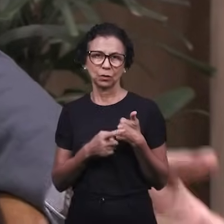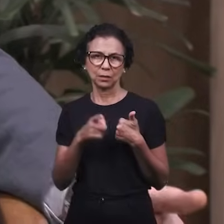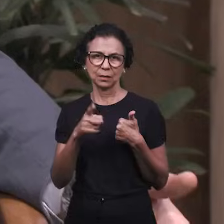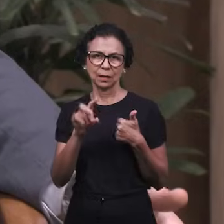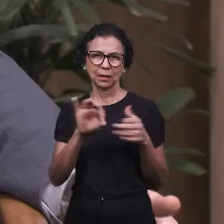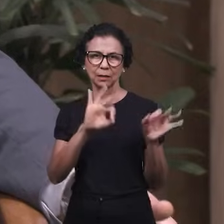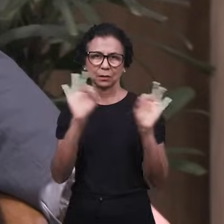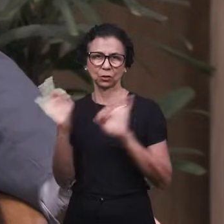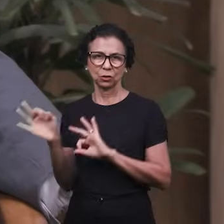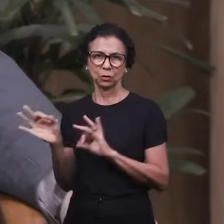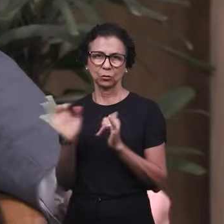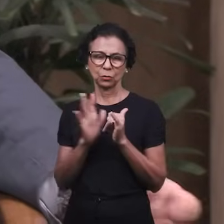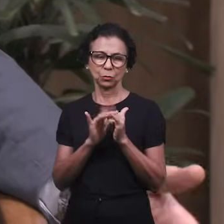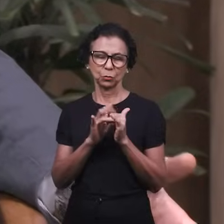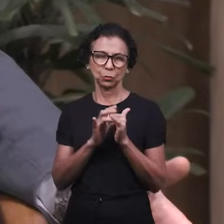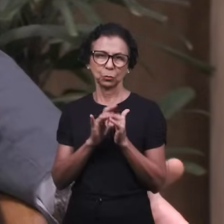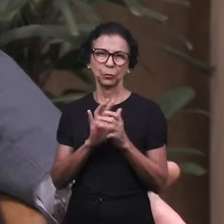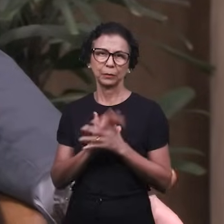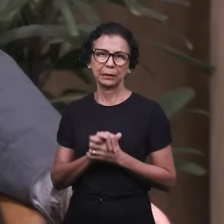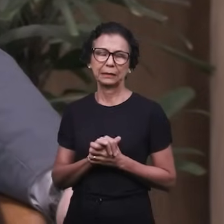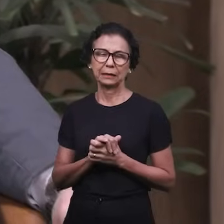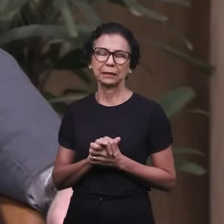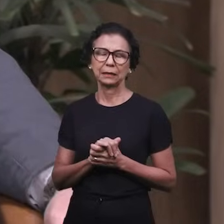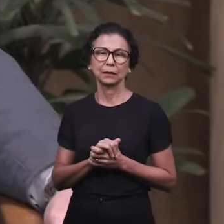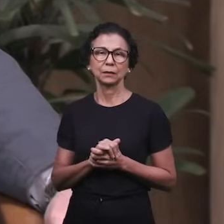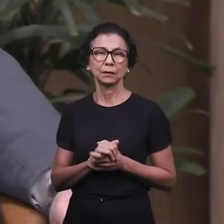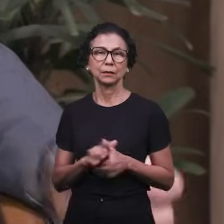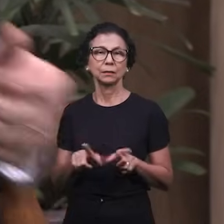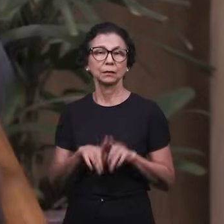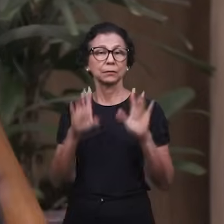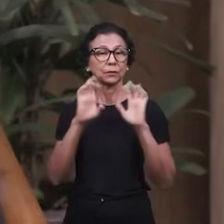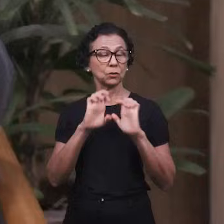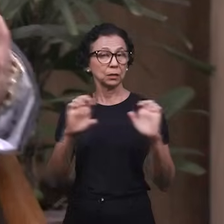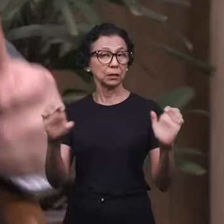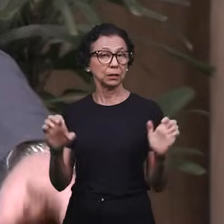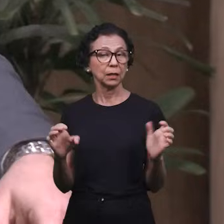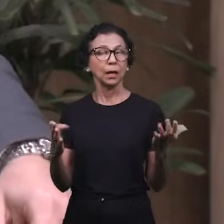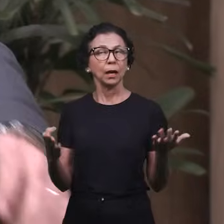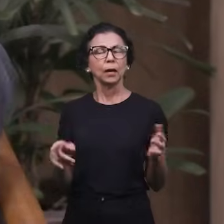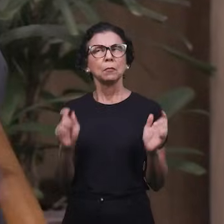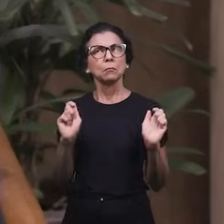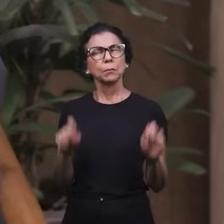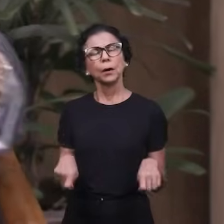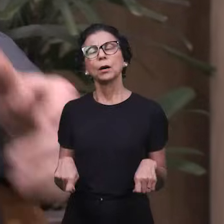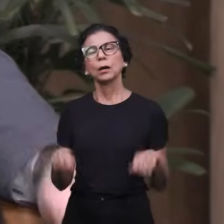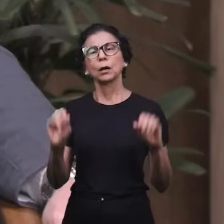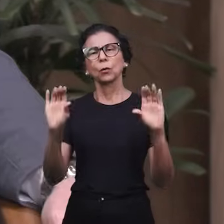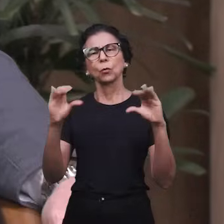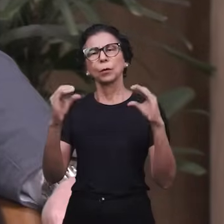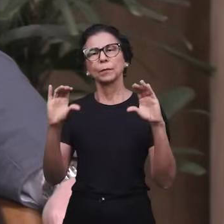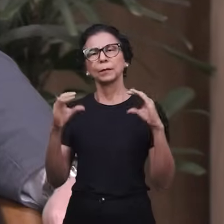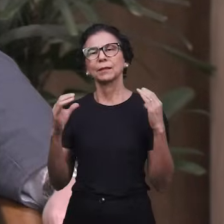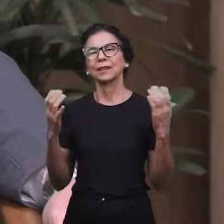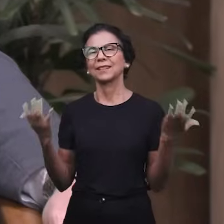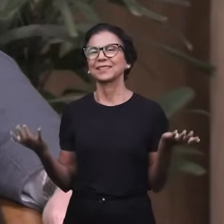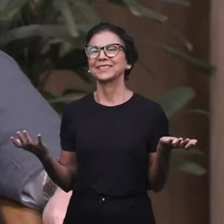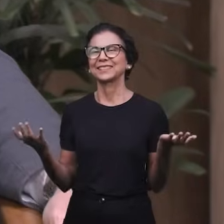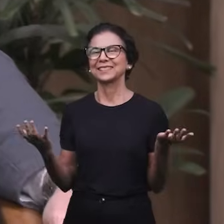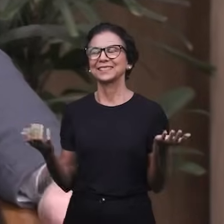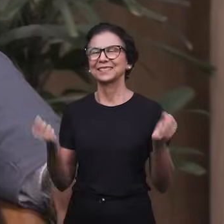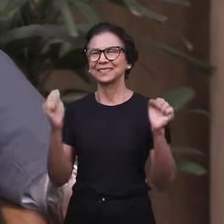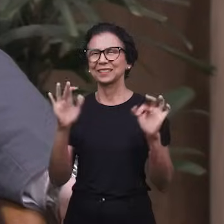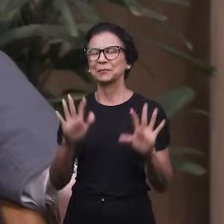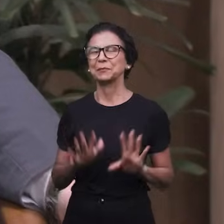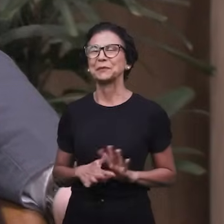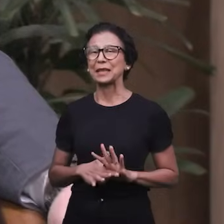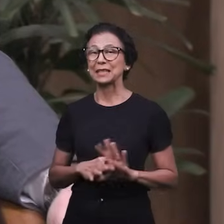YouTube, compartilhar o conteúdo, você evangeliza fazendo isso, colocar um comentário lá, participar com a gente, é uma bênção. Isso